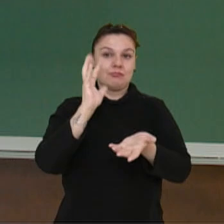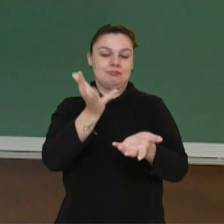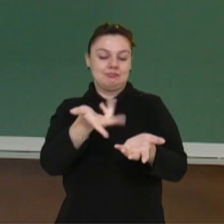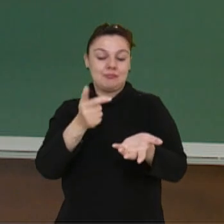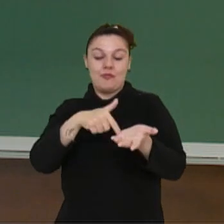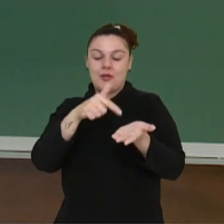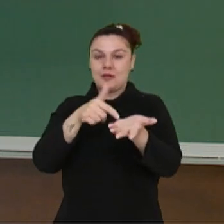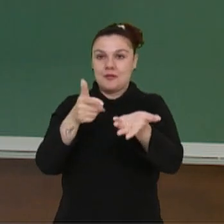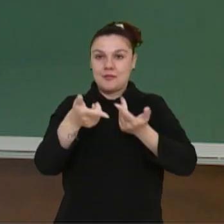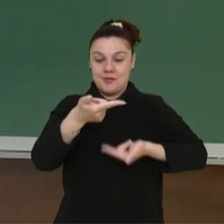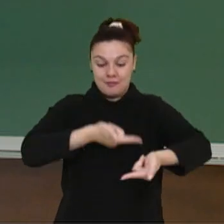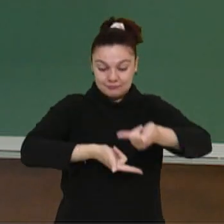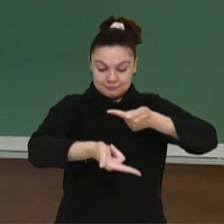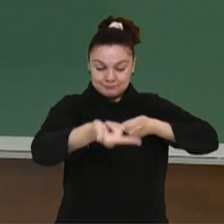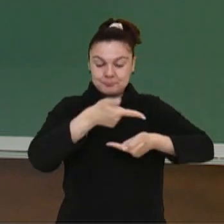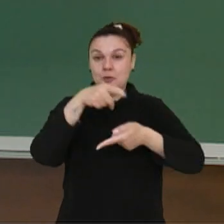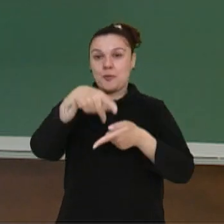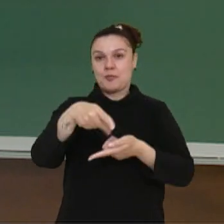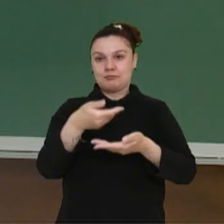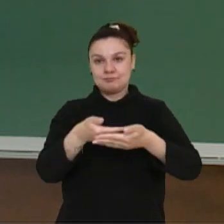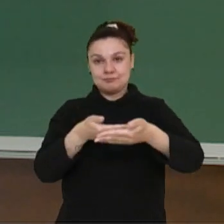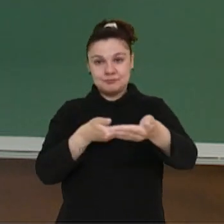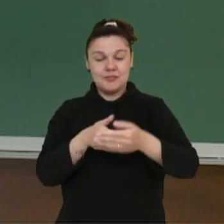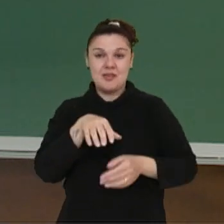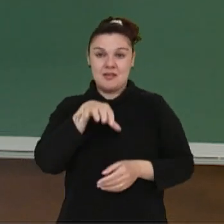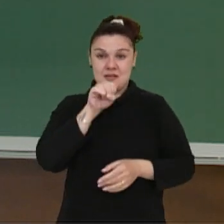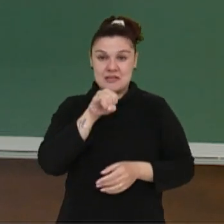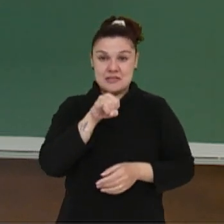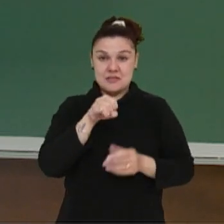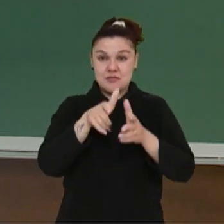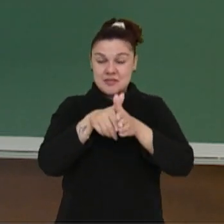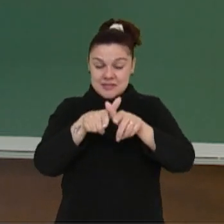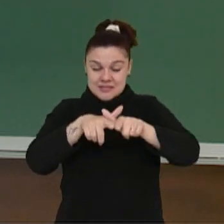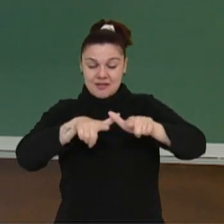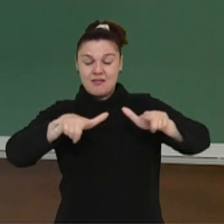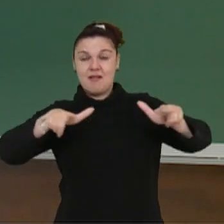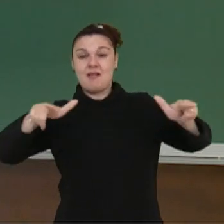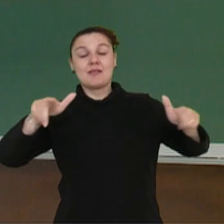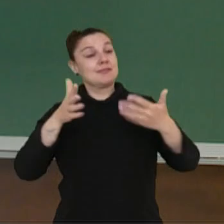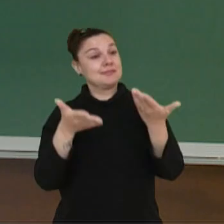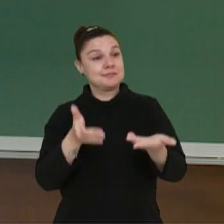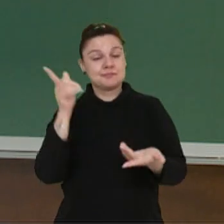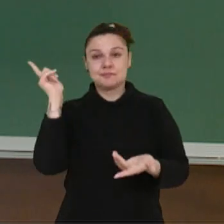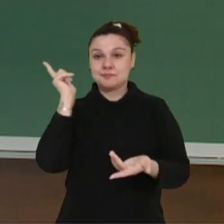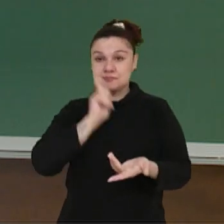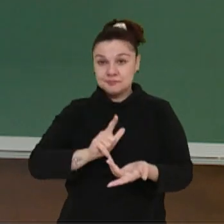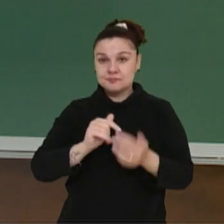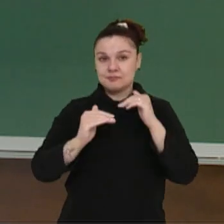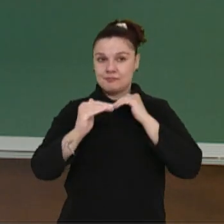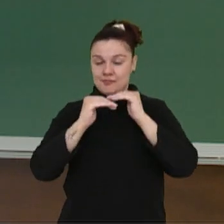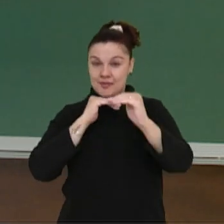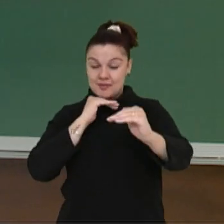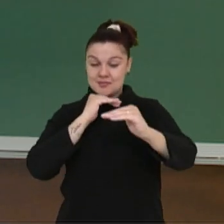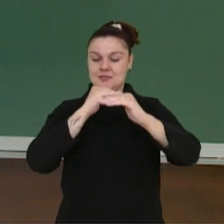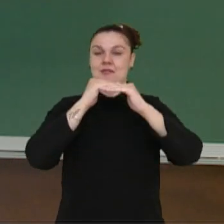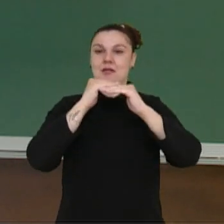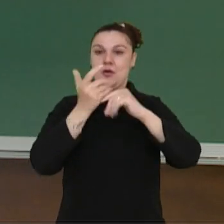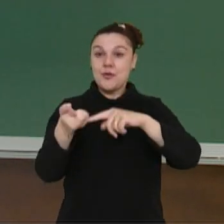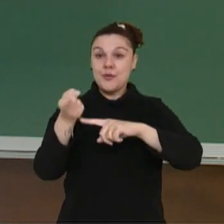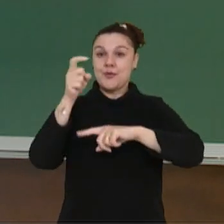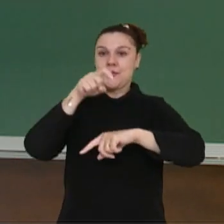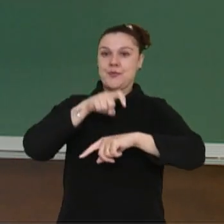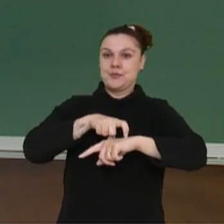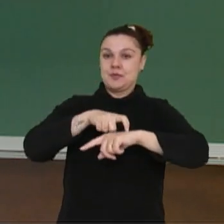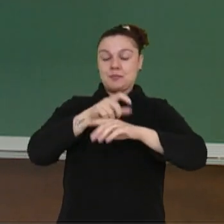velocidade da correia da esteira. E se você pensar numa esteira bem grandona, para você atingir esse equilíbrio, o tempo aonde